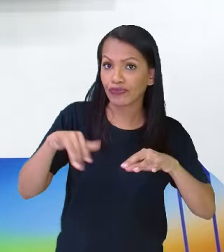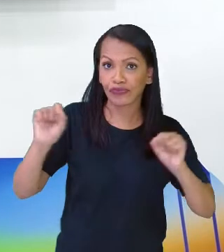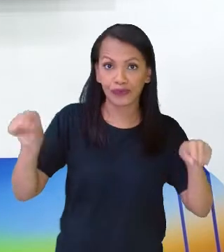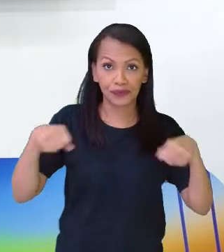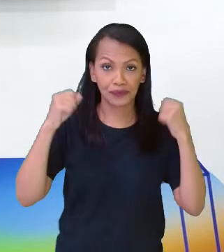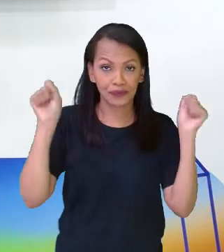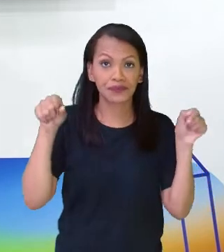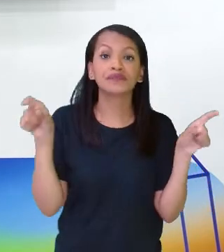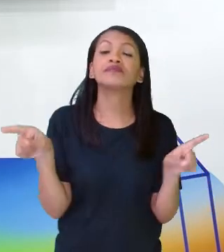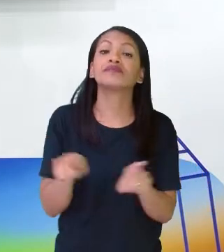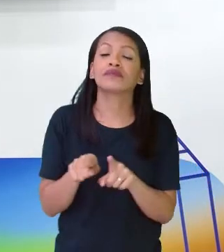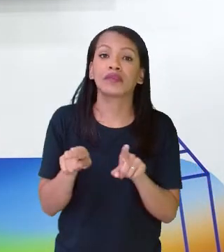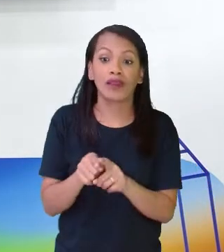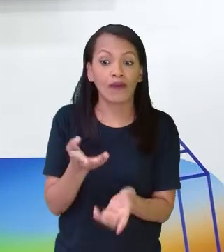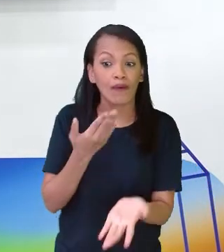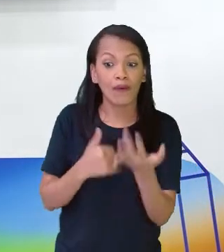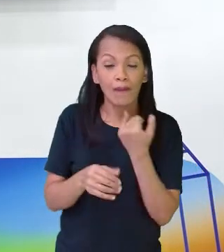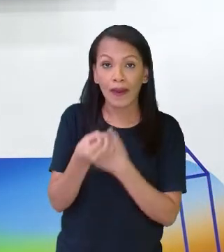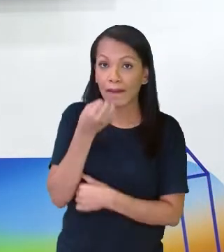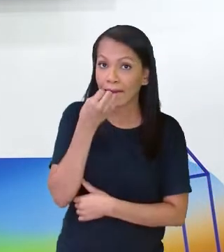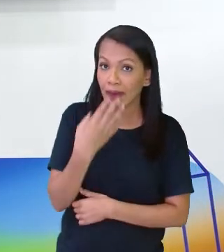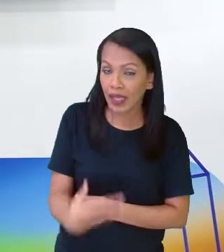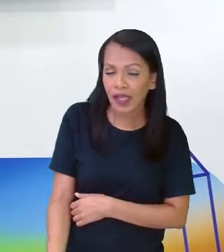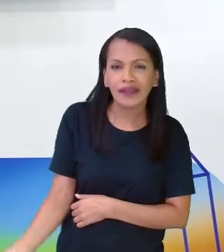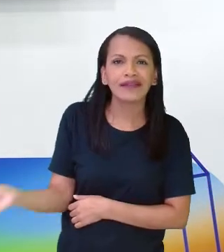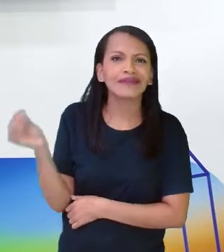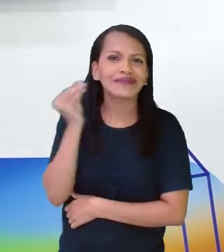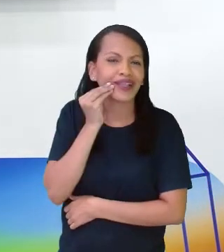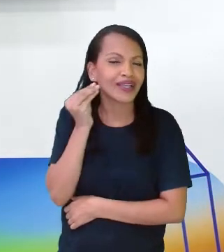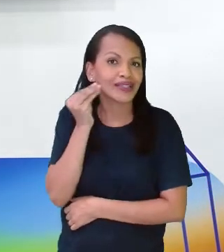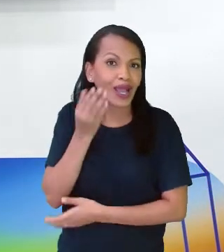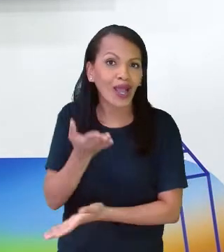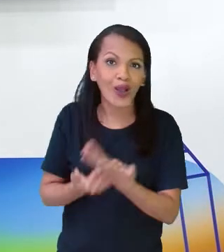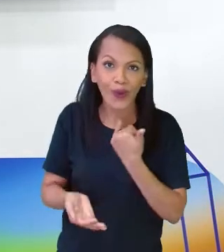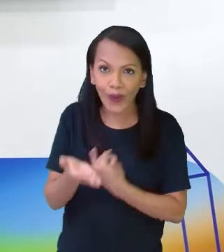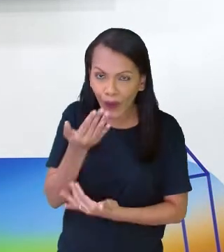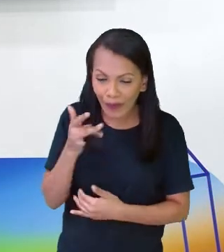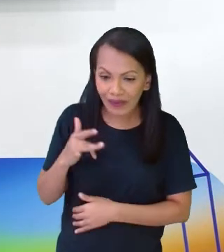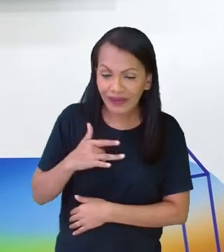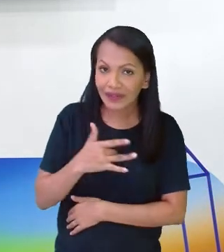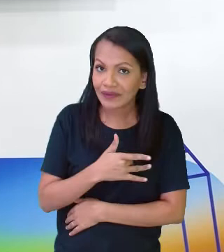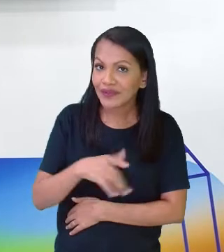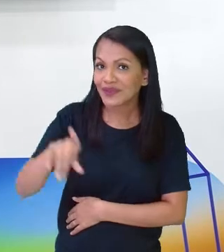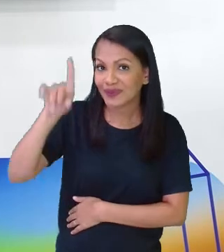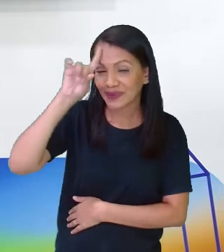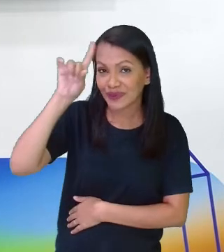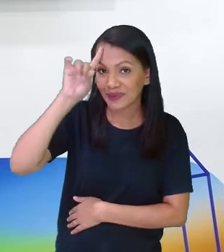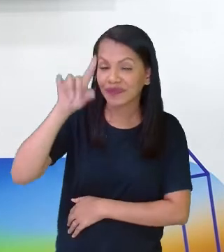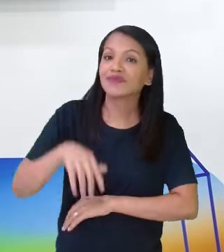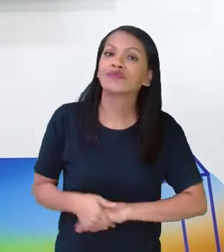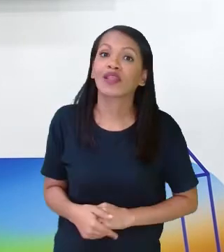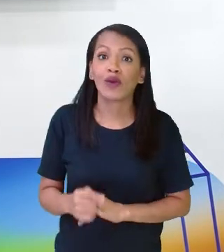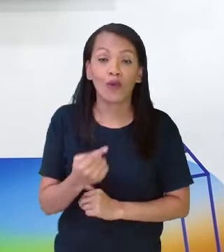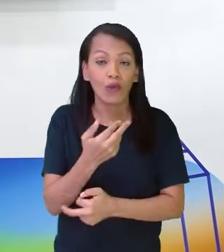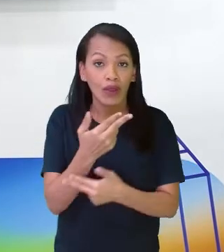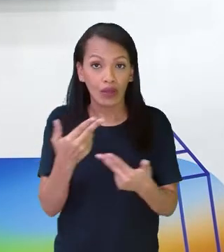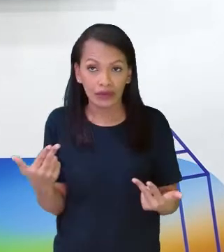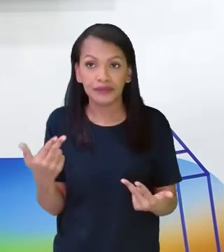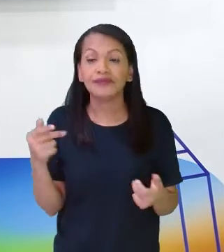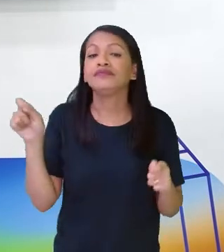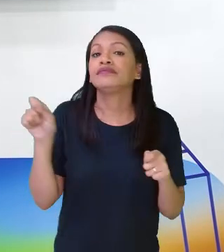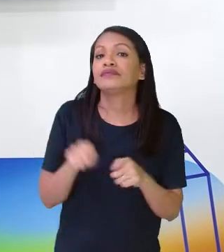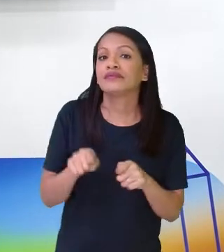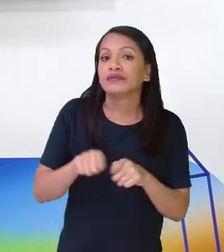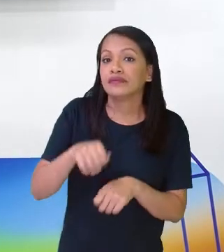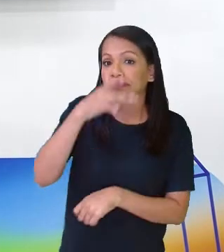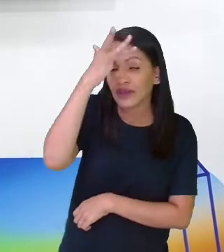um hábito de comer bem, tentar comer alimentos saudáveis todos os dias. Uma das coisas assim que fazem com que